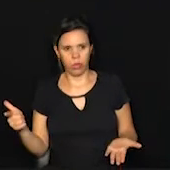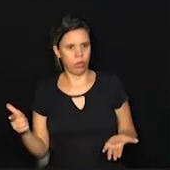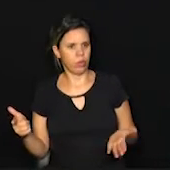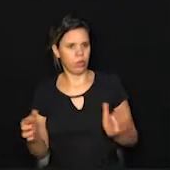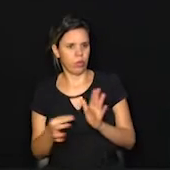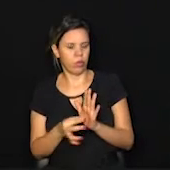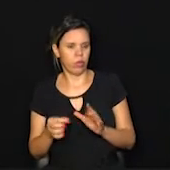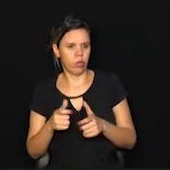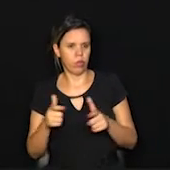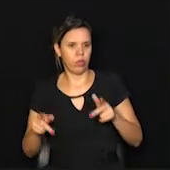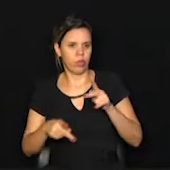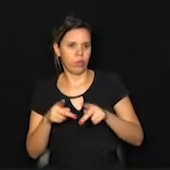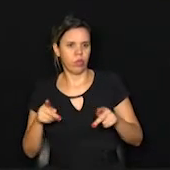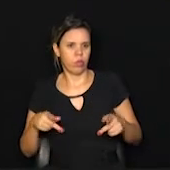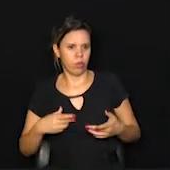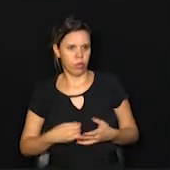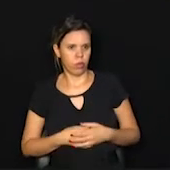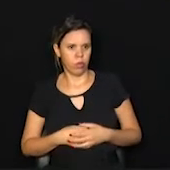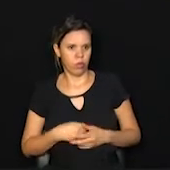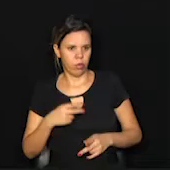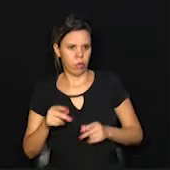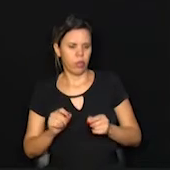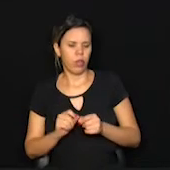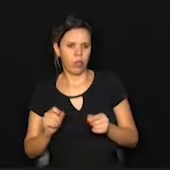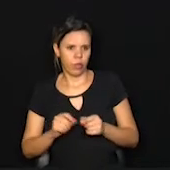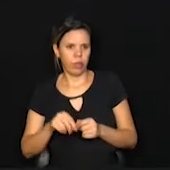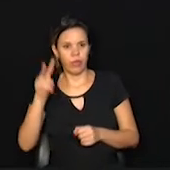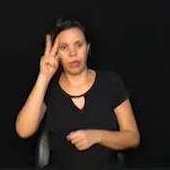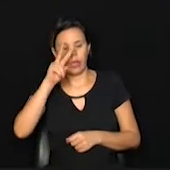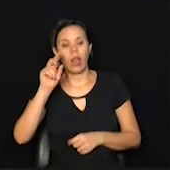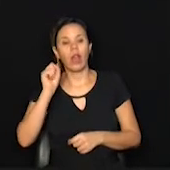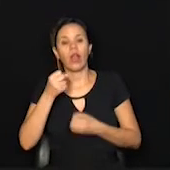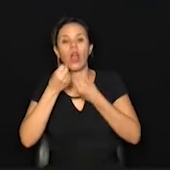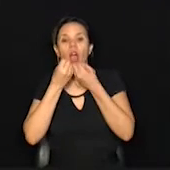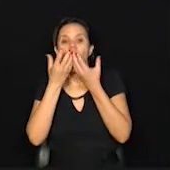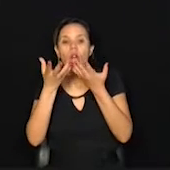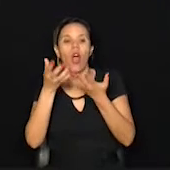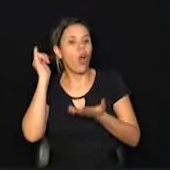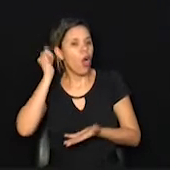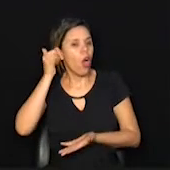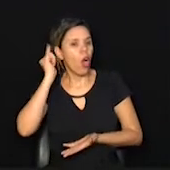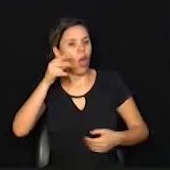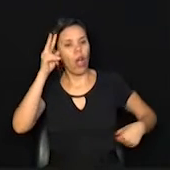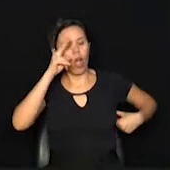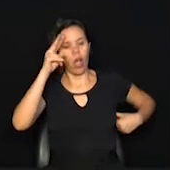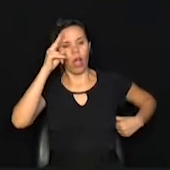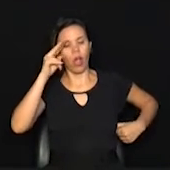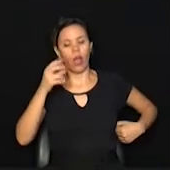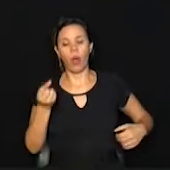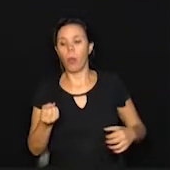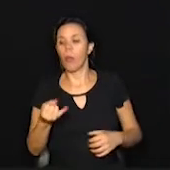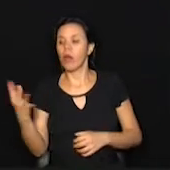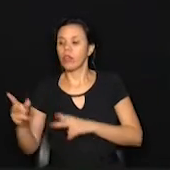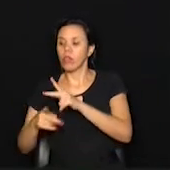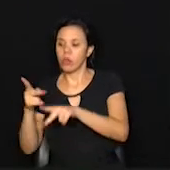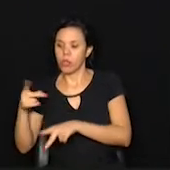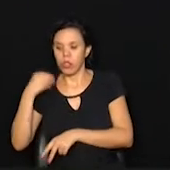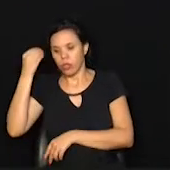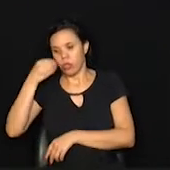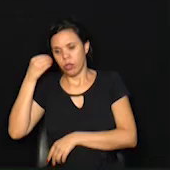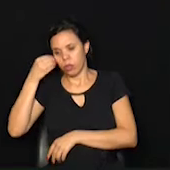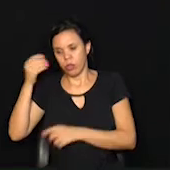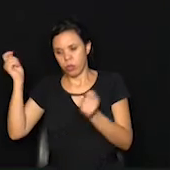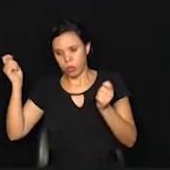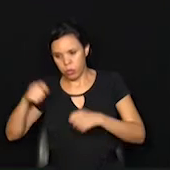da massa do Povo o povo faz a história mas quem conta a história é um pedaço do povo que tem